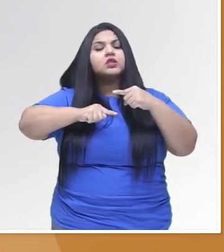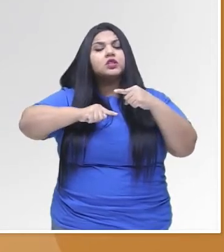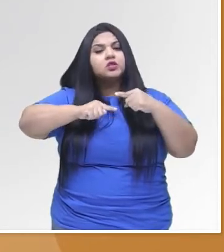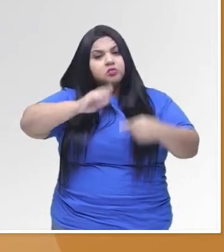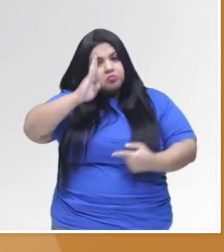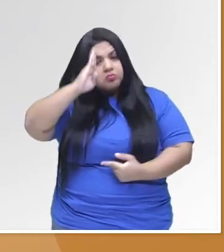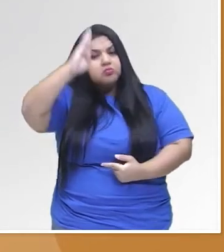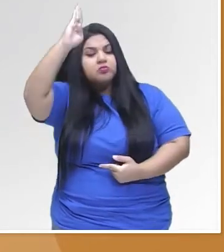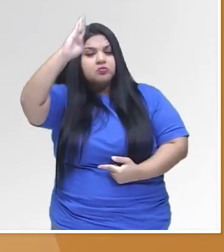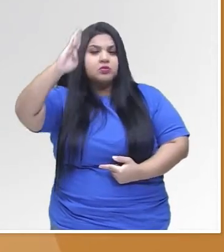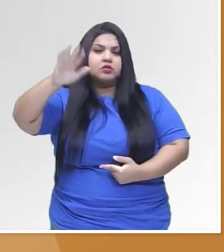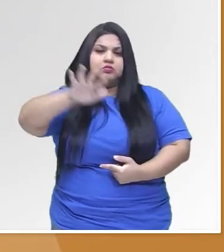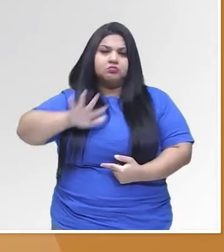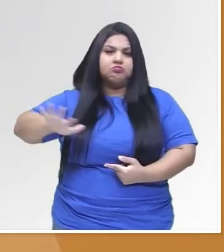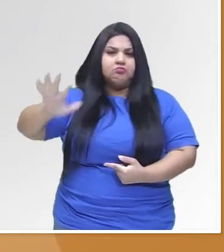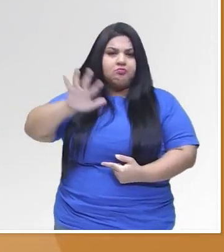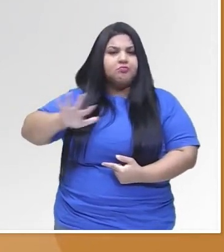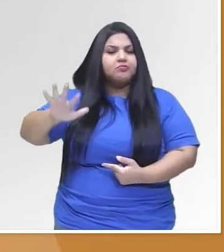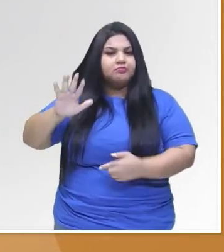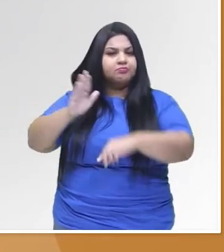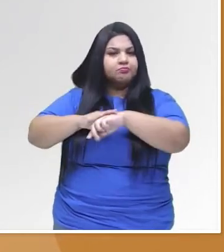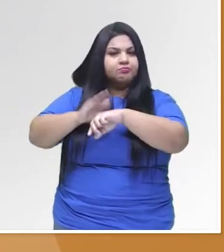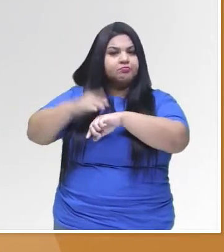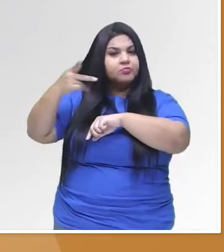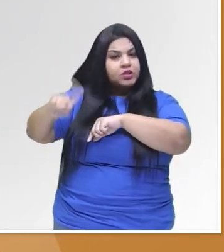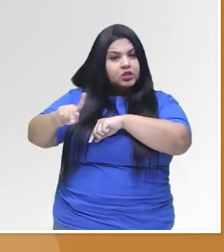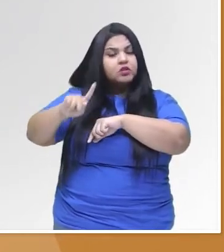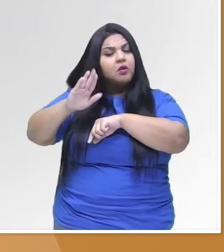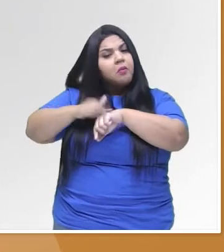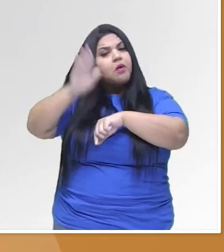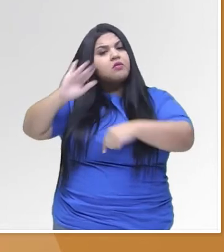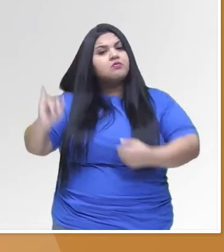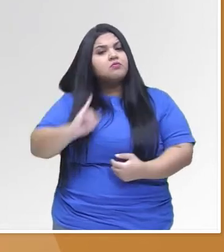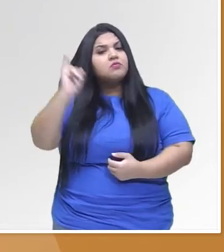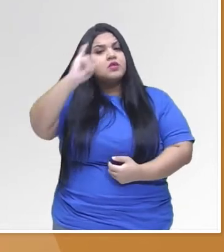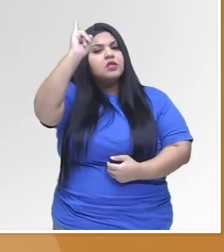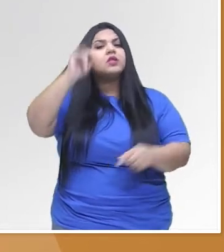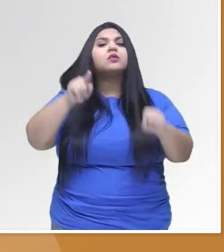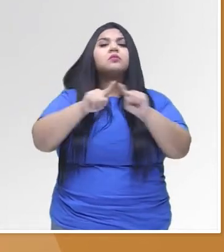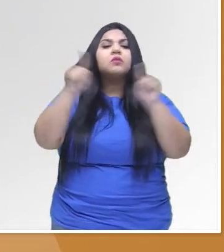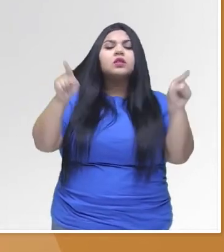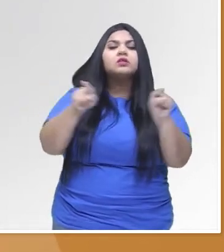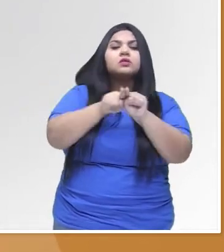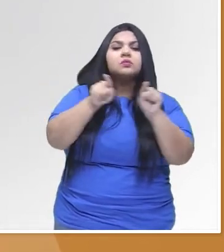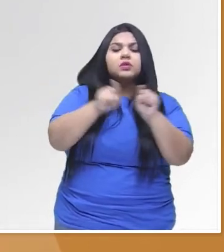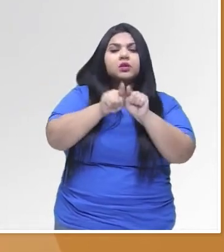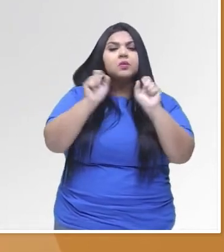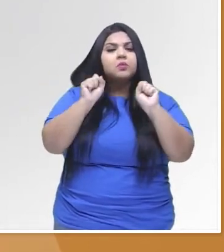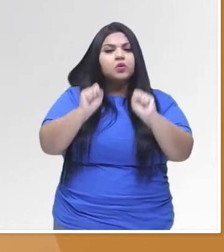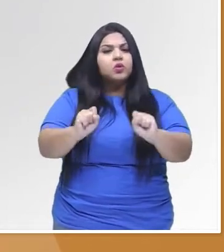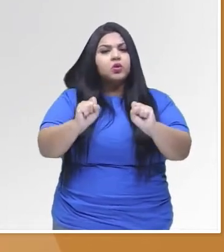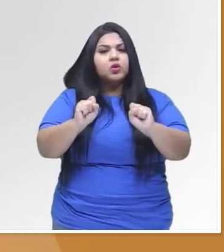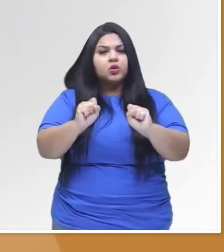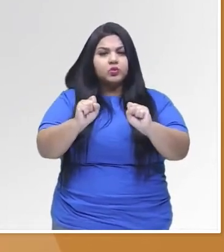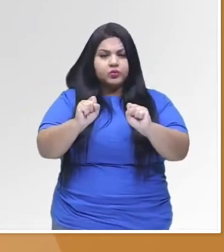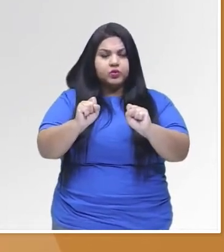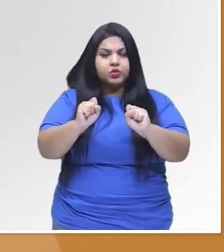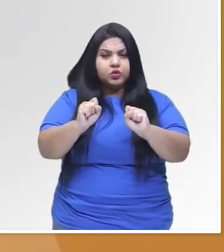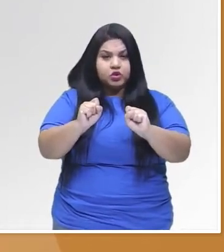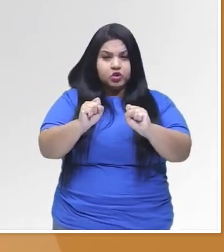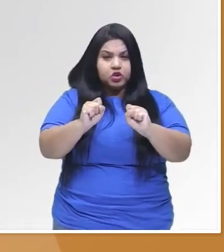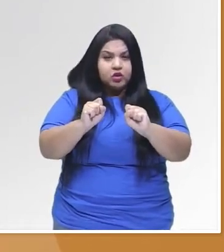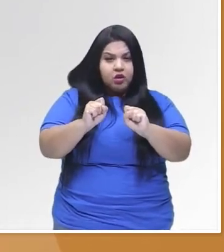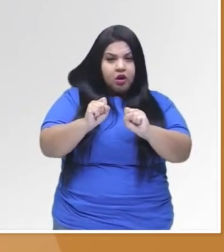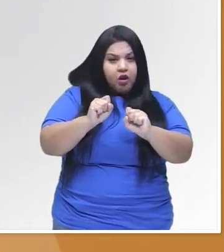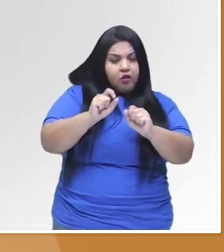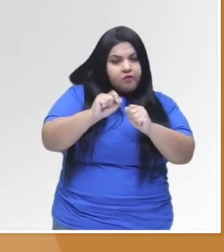nessa região, tá? São os mais importantes. Mas também se sobressai o cultivo de algodão,